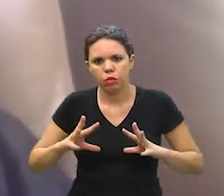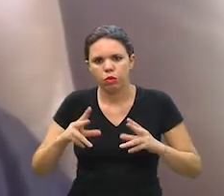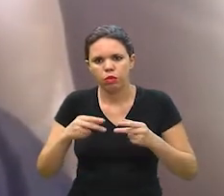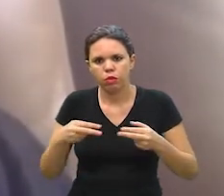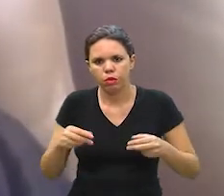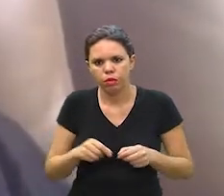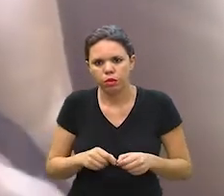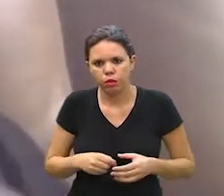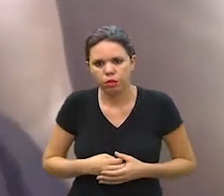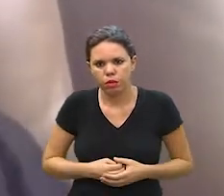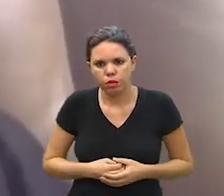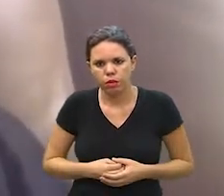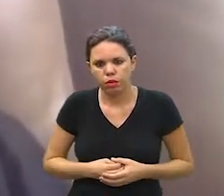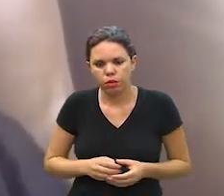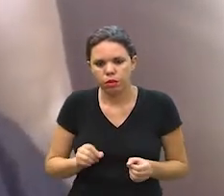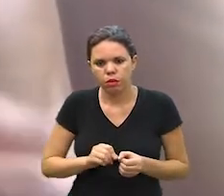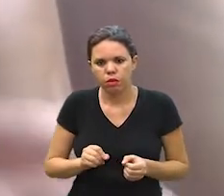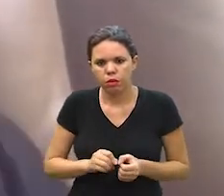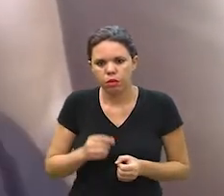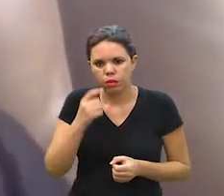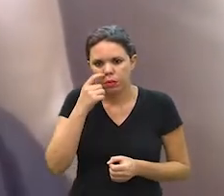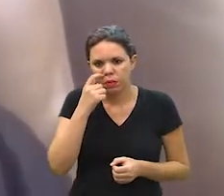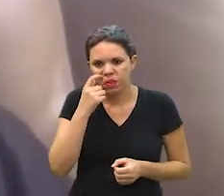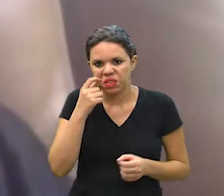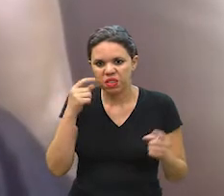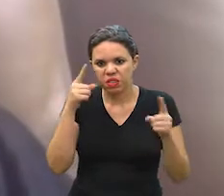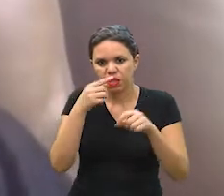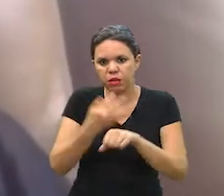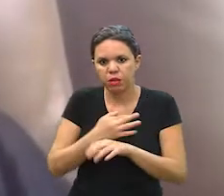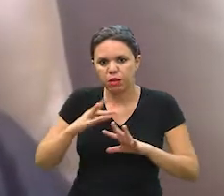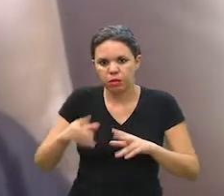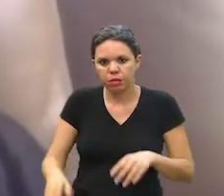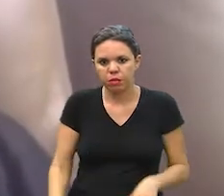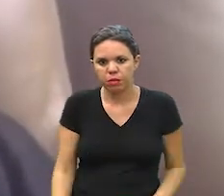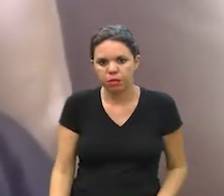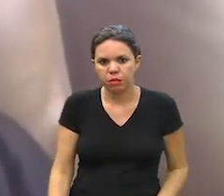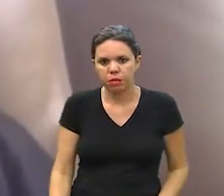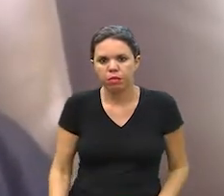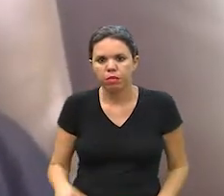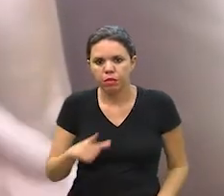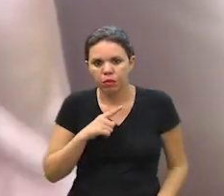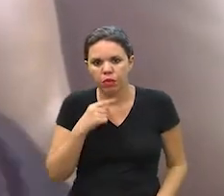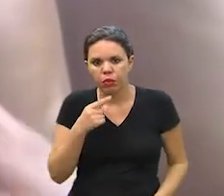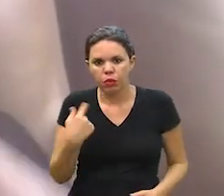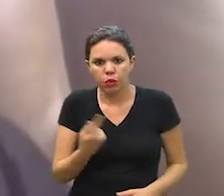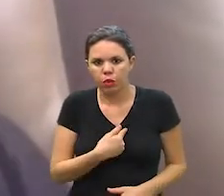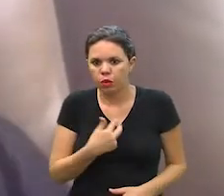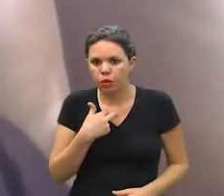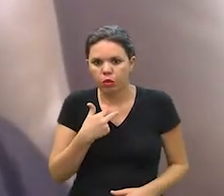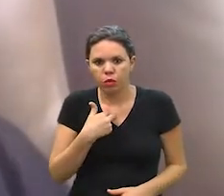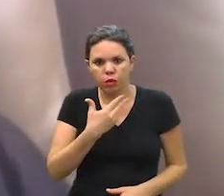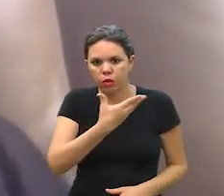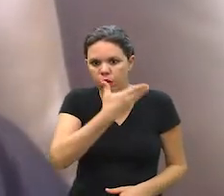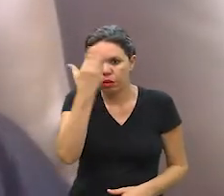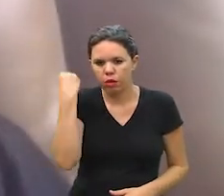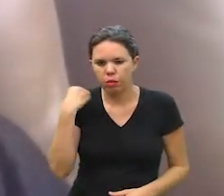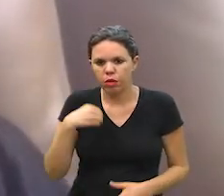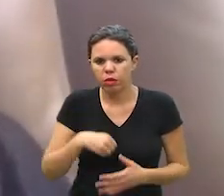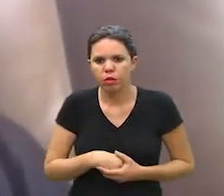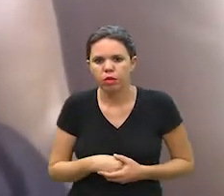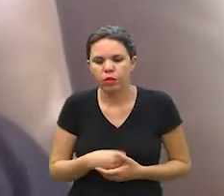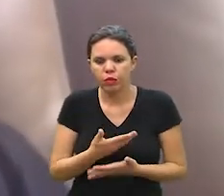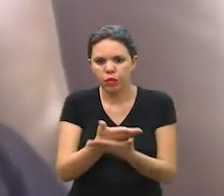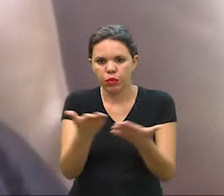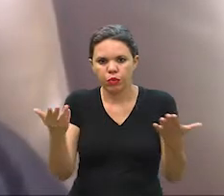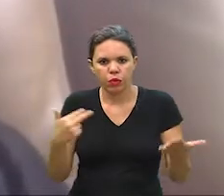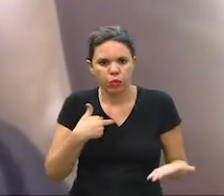isso que se faz e com essas dificuldades todas, tem uma questão que nós não podemos esquecer, e particularmente